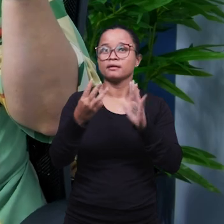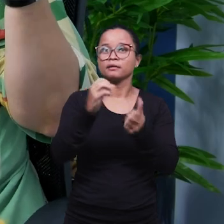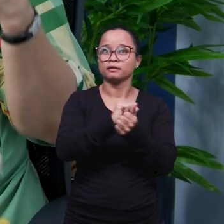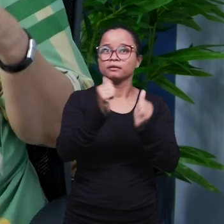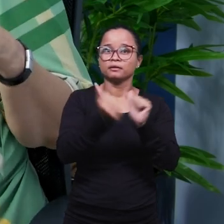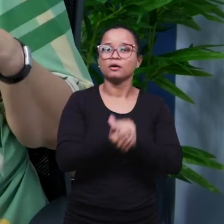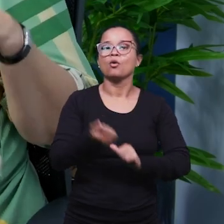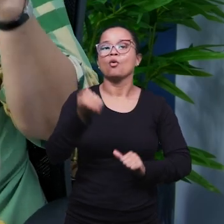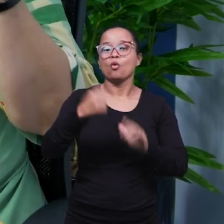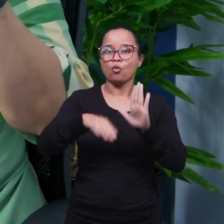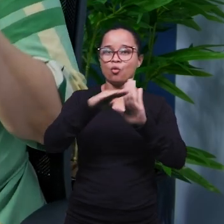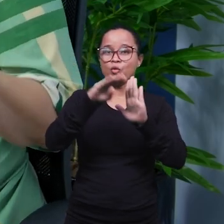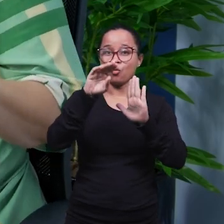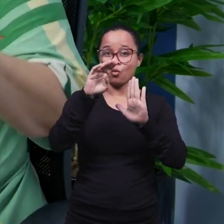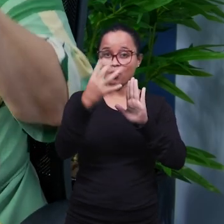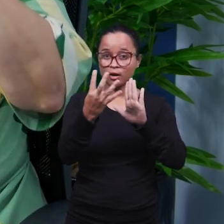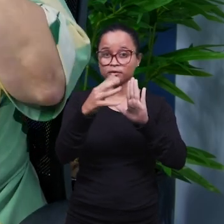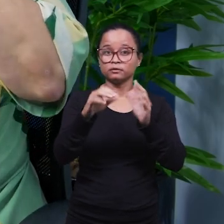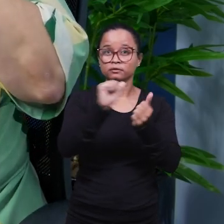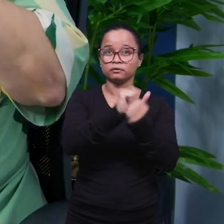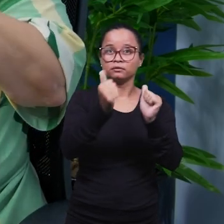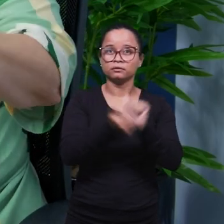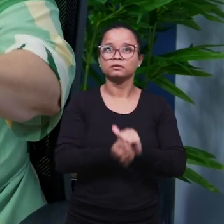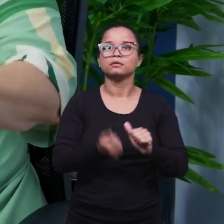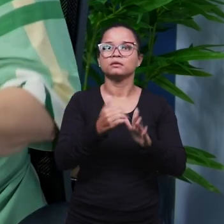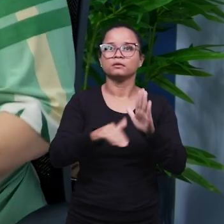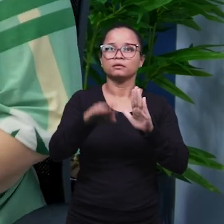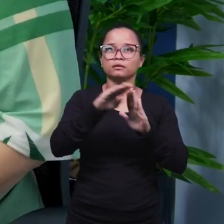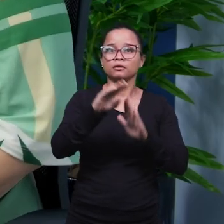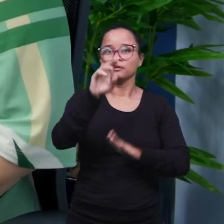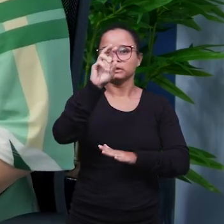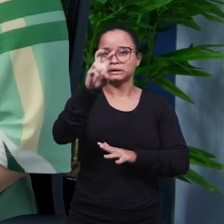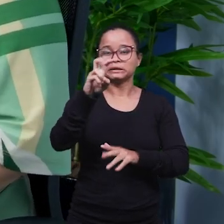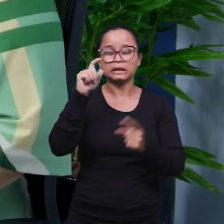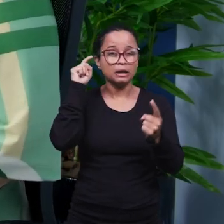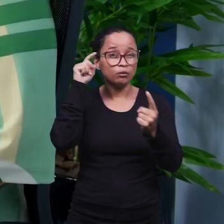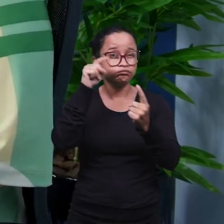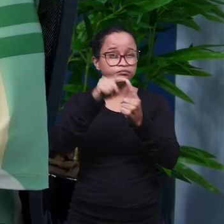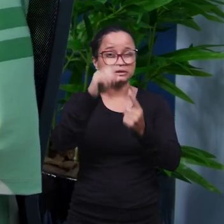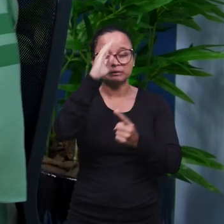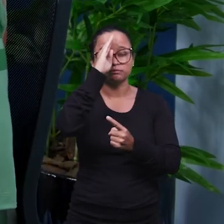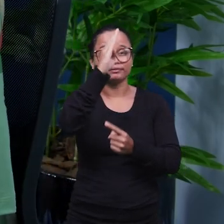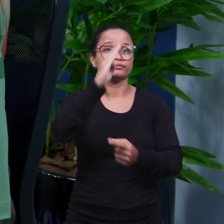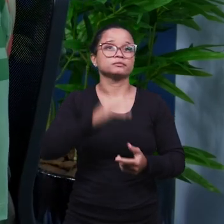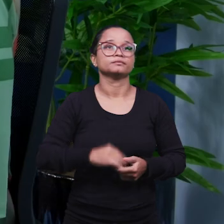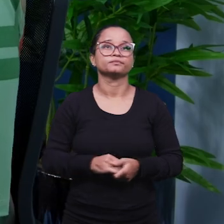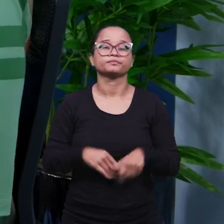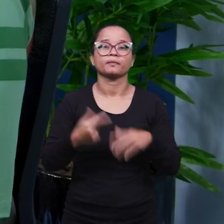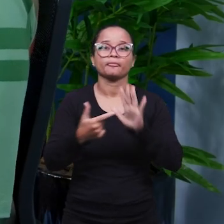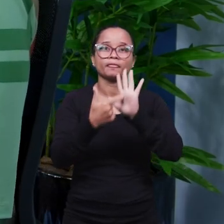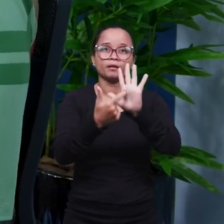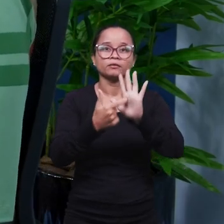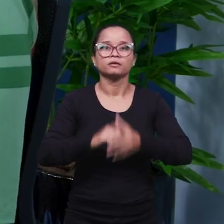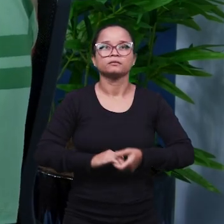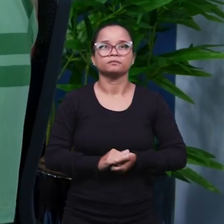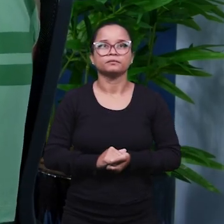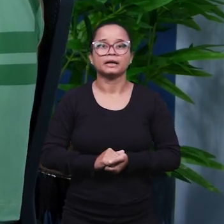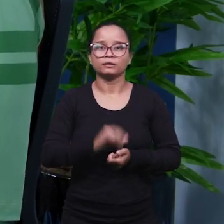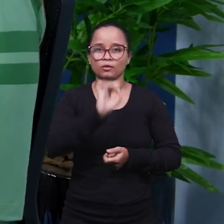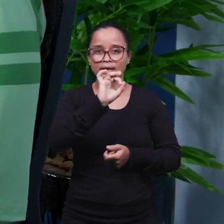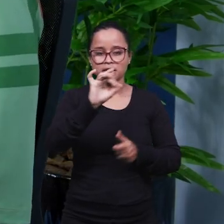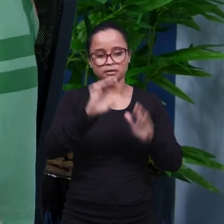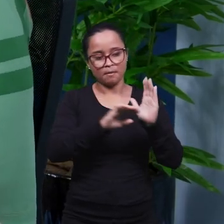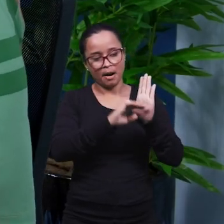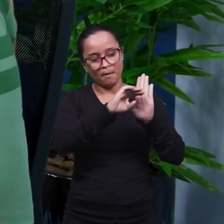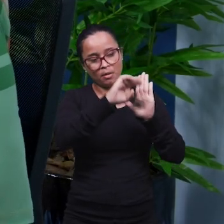adaptação, o 4 mais e o nível 5, ele é extremamente objetivo. Eu vou mostrar para os irmãos. Quando vocês abrem lá